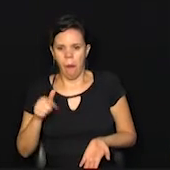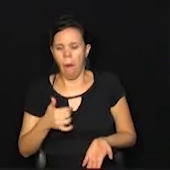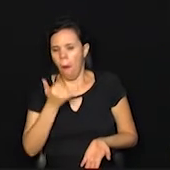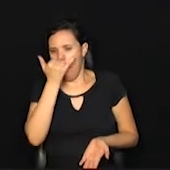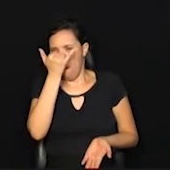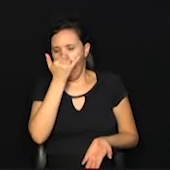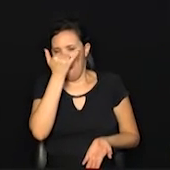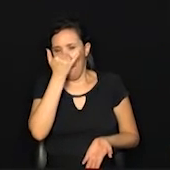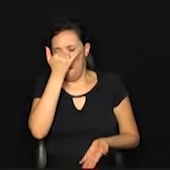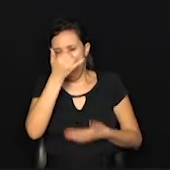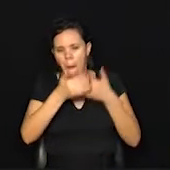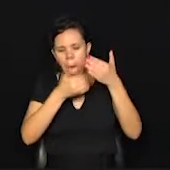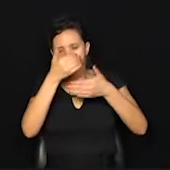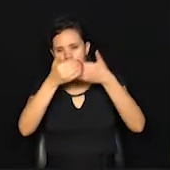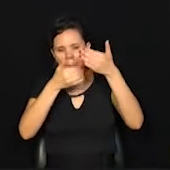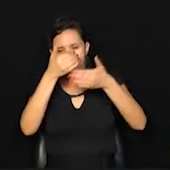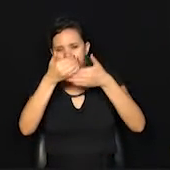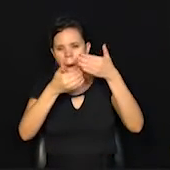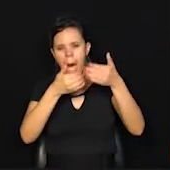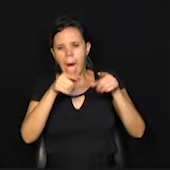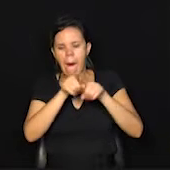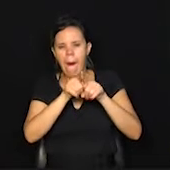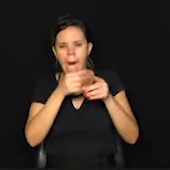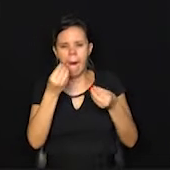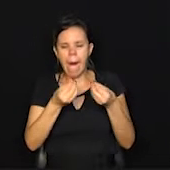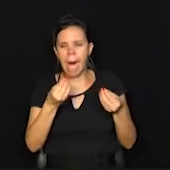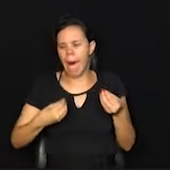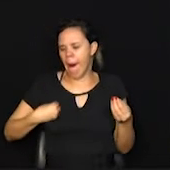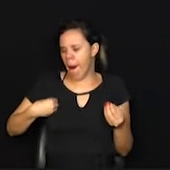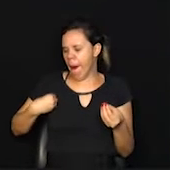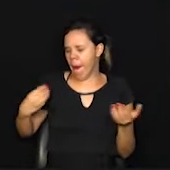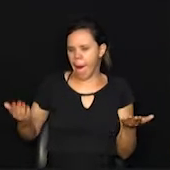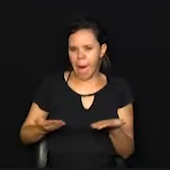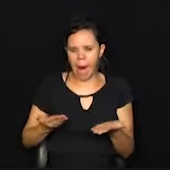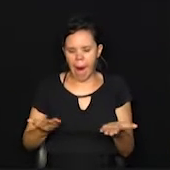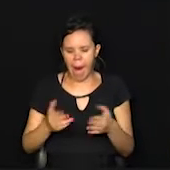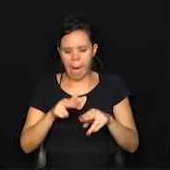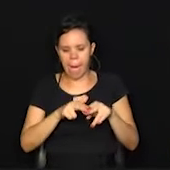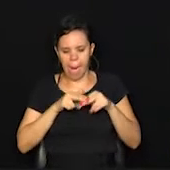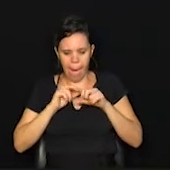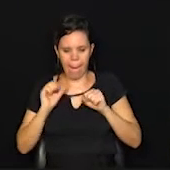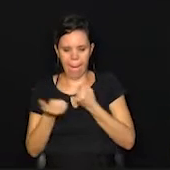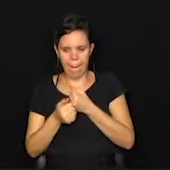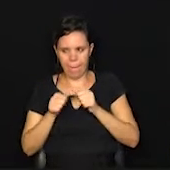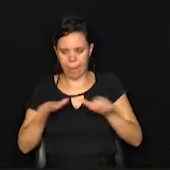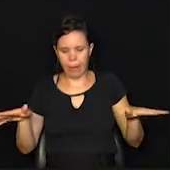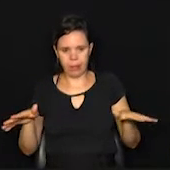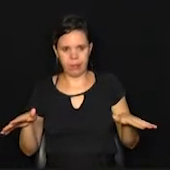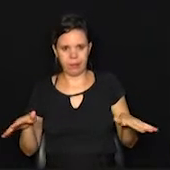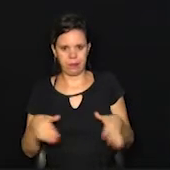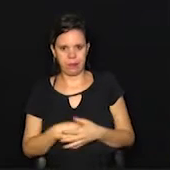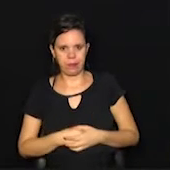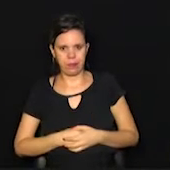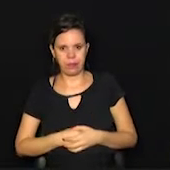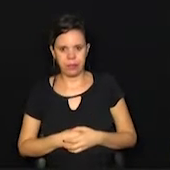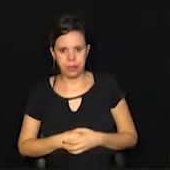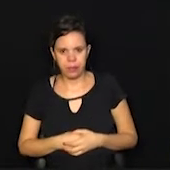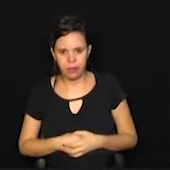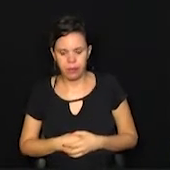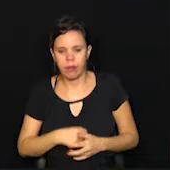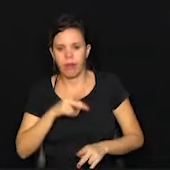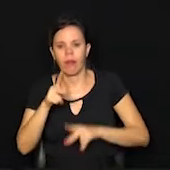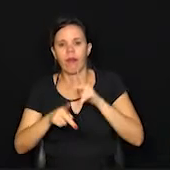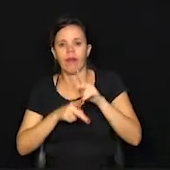barbaridade desse processo dia de certa maneira a gente tá vivendo isso agora com essa pandemia de convite de outro jeito né